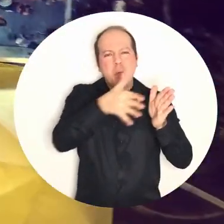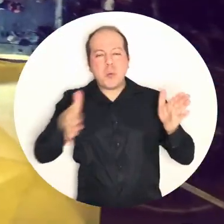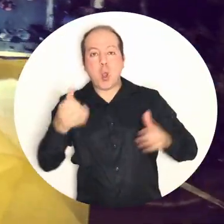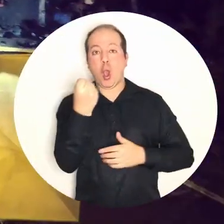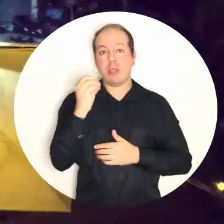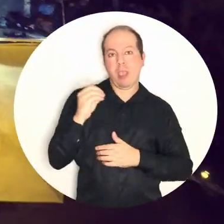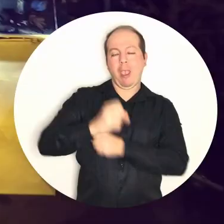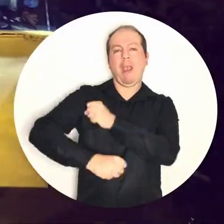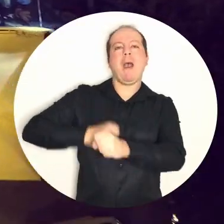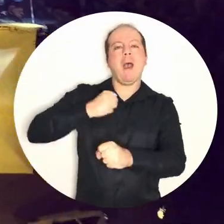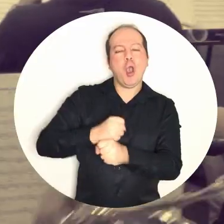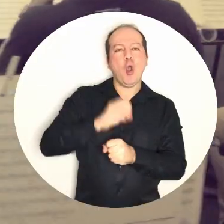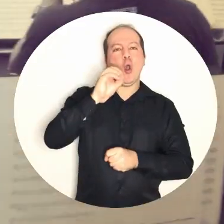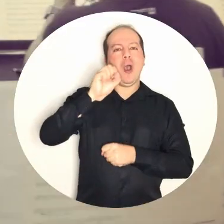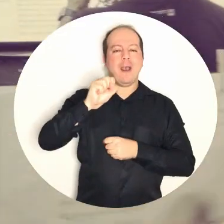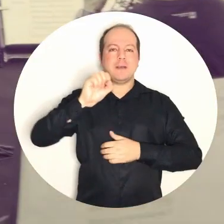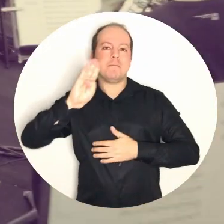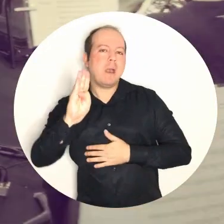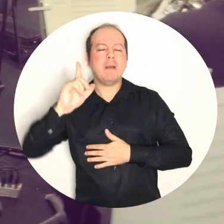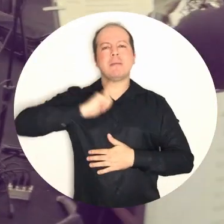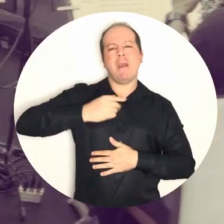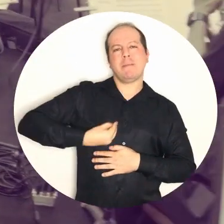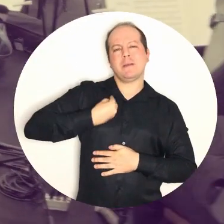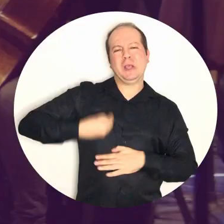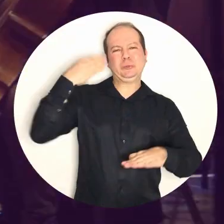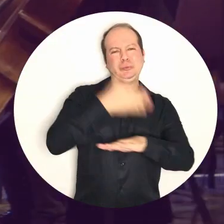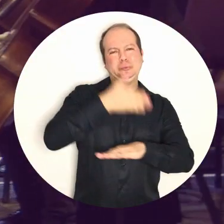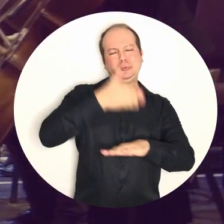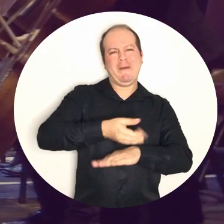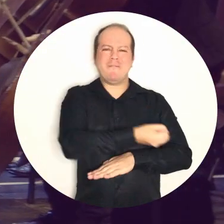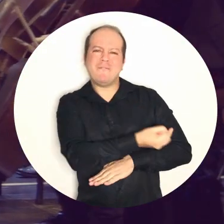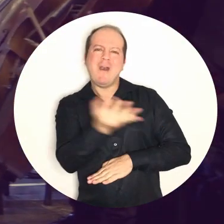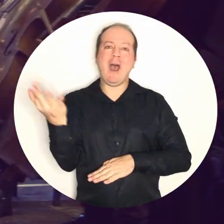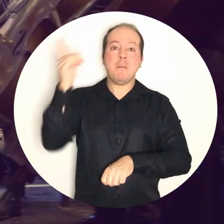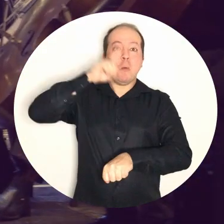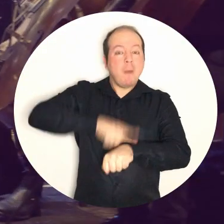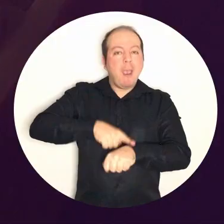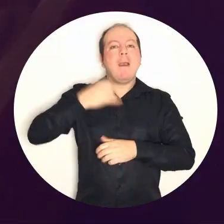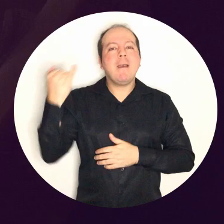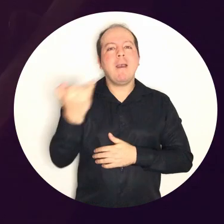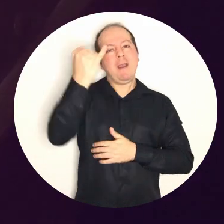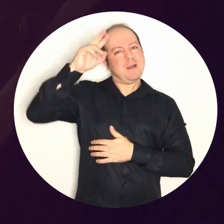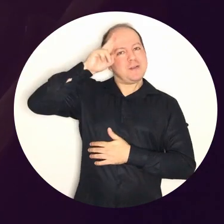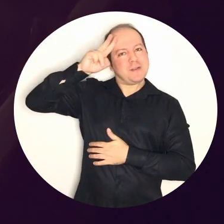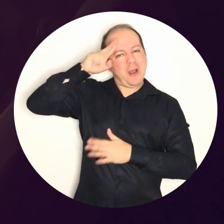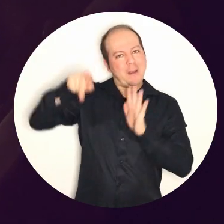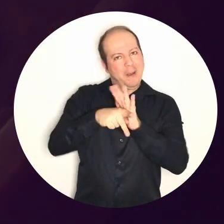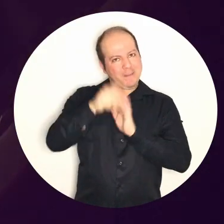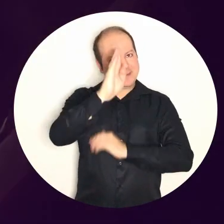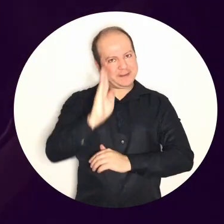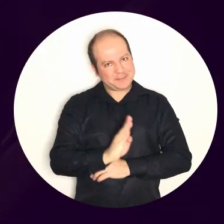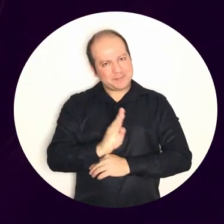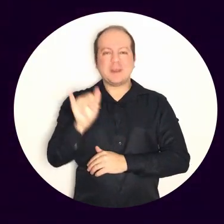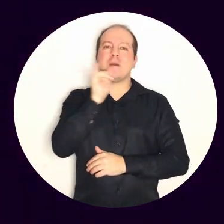longo dos seus 80 anos, a OSB esteve presente em muitos momentos importantes da história